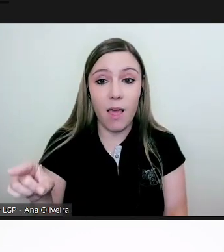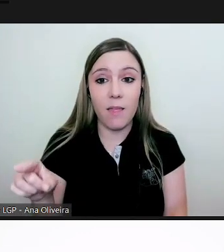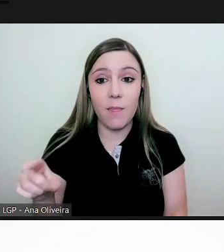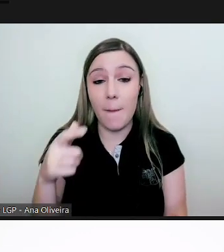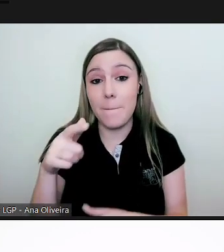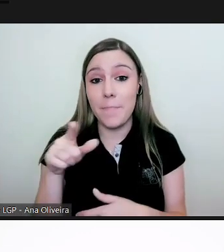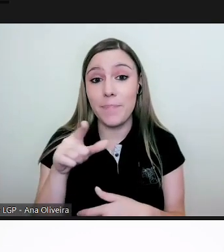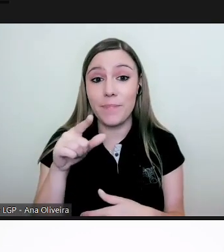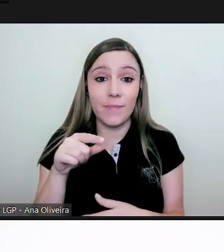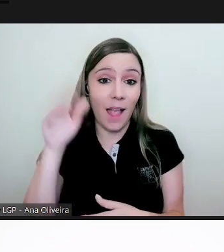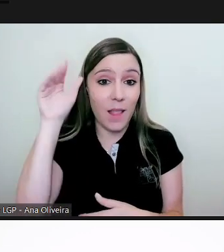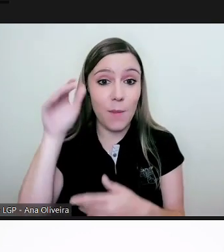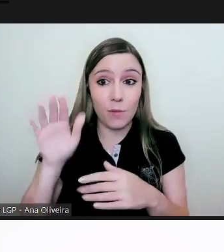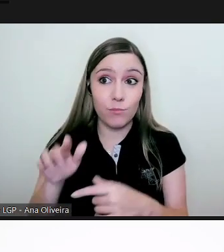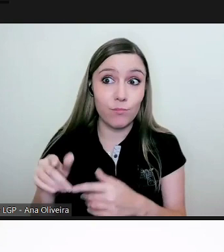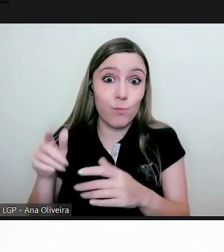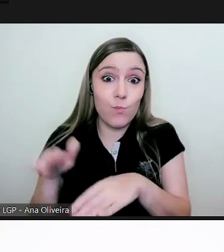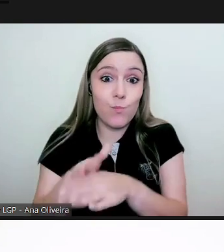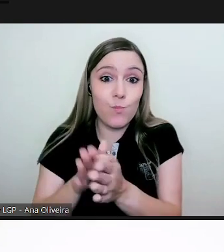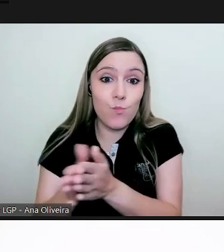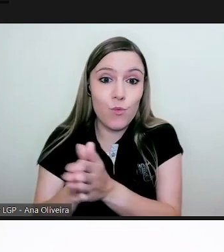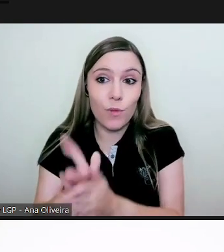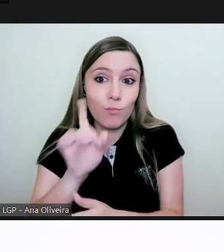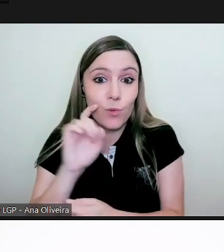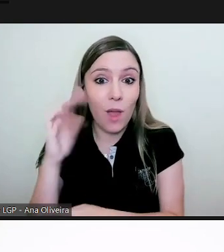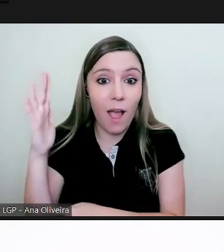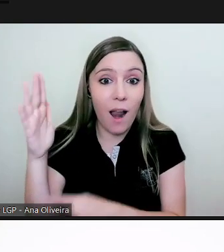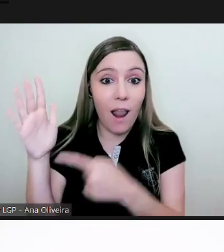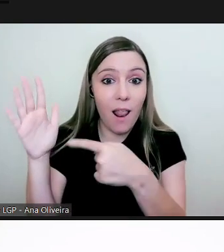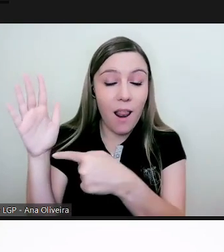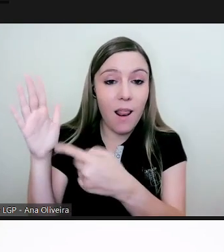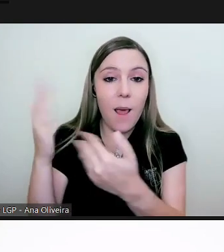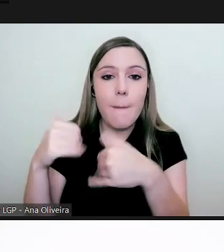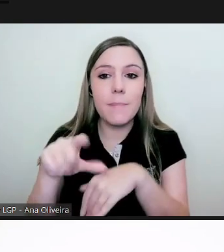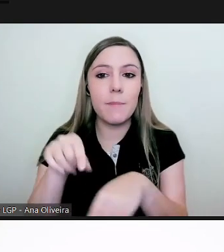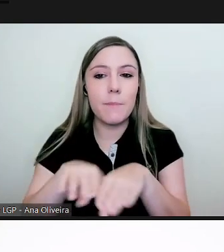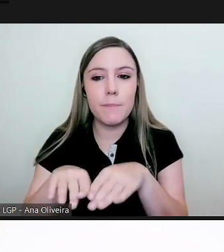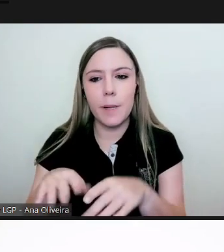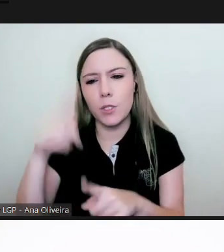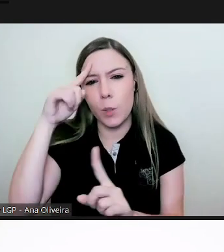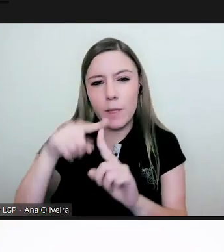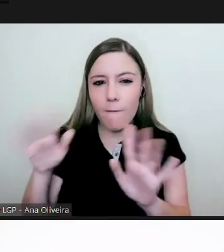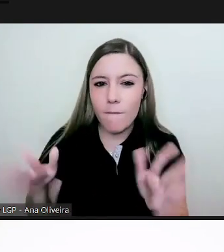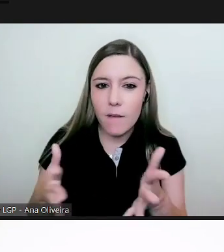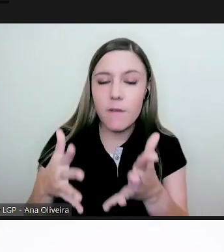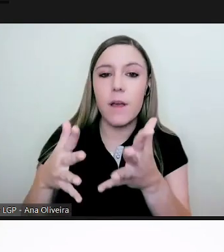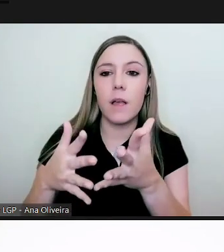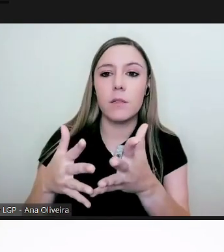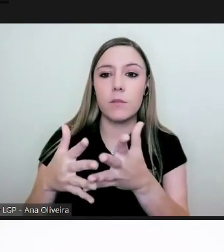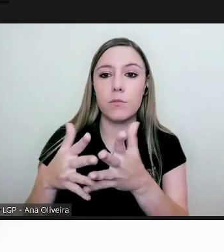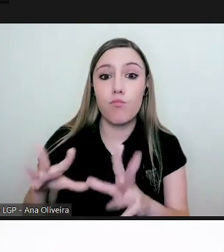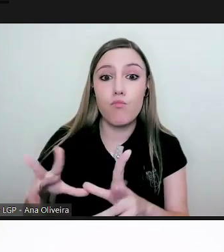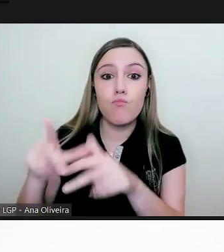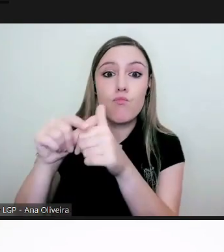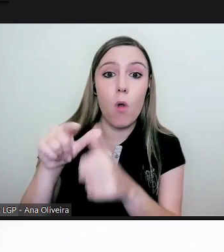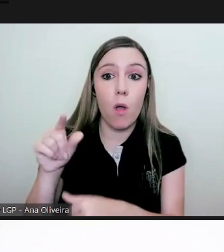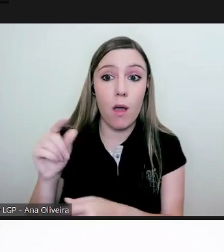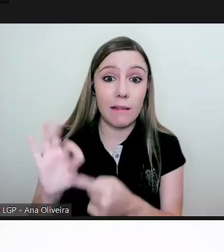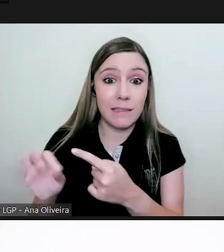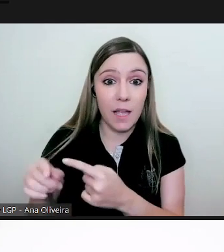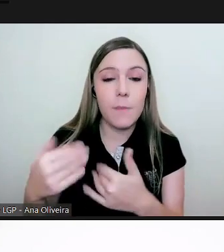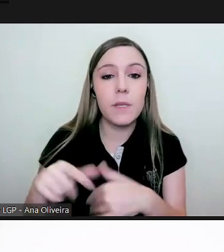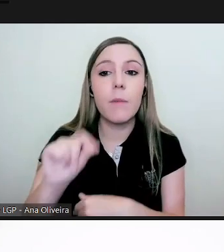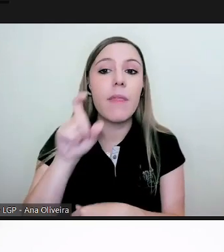espécies. E temos práticas culturais para defender, não só para incentivar o desenvolvimento desta espécie, como também para a defender e para